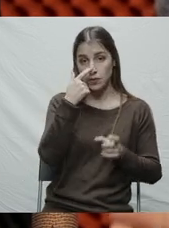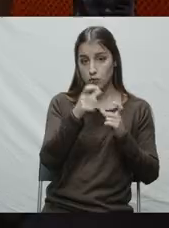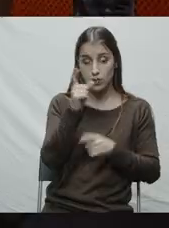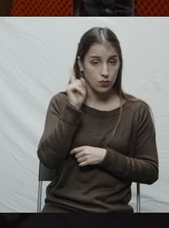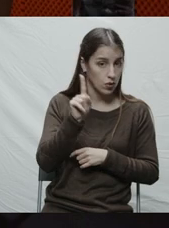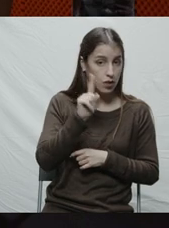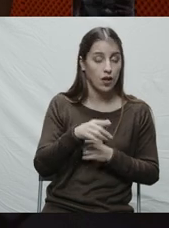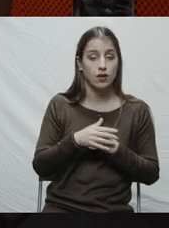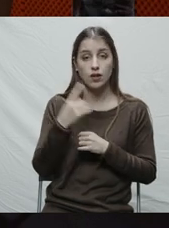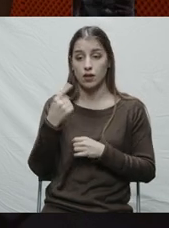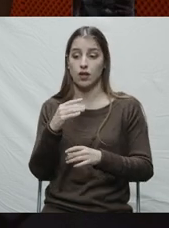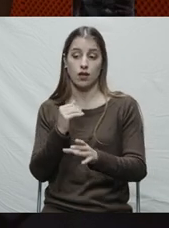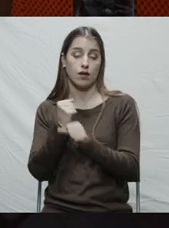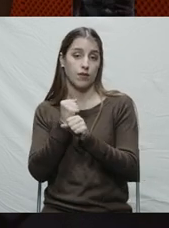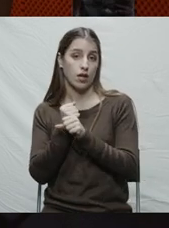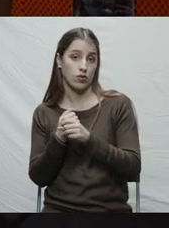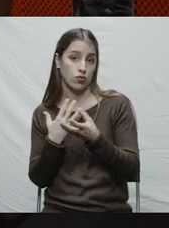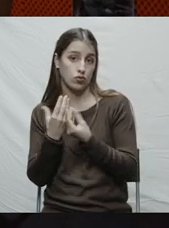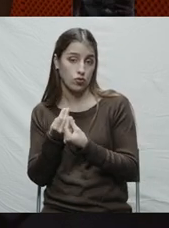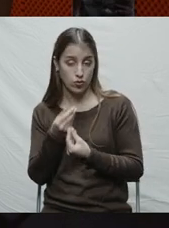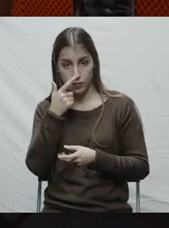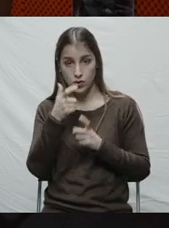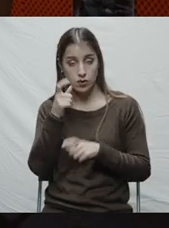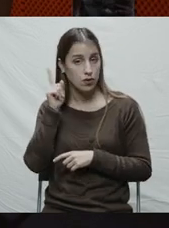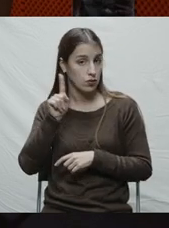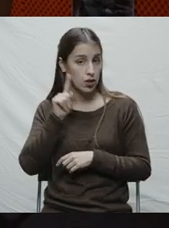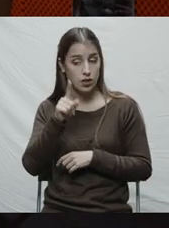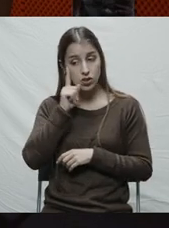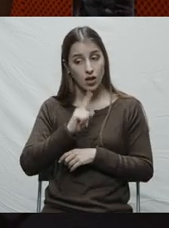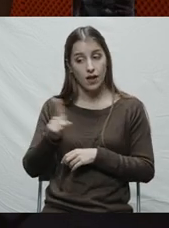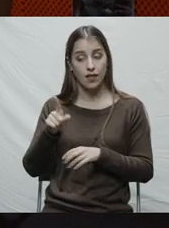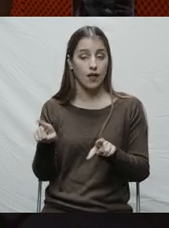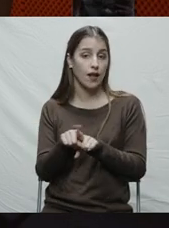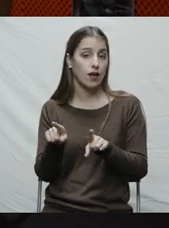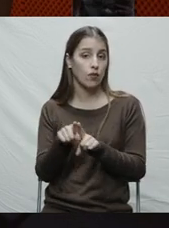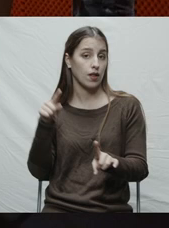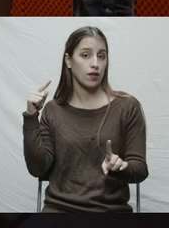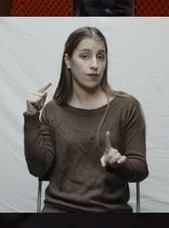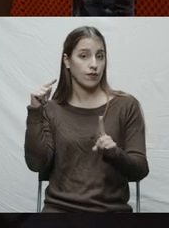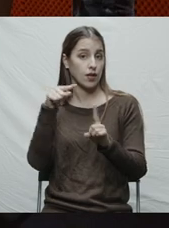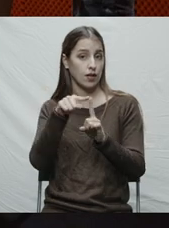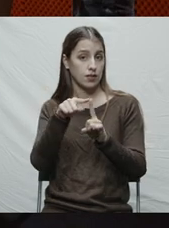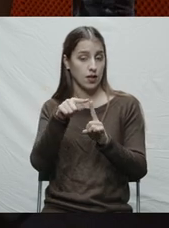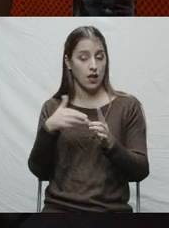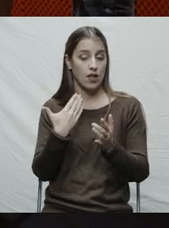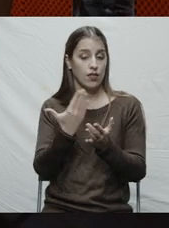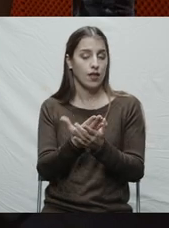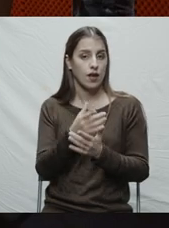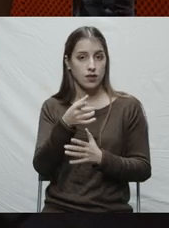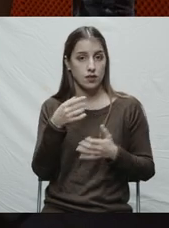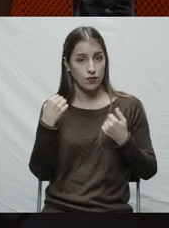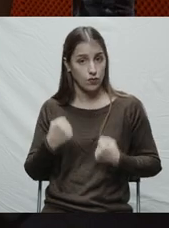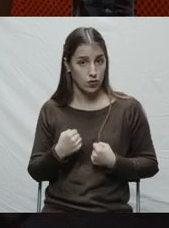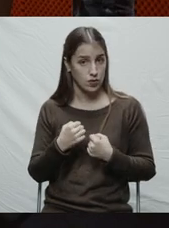Uster, um tipo que trabalhou no Uster Group e com o Mabel Mines, ela era literalmente uma... Passou-nos essa força do